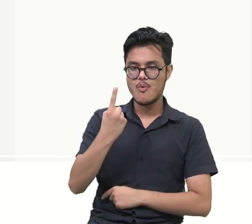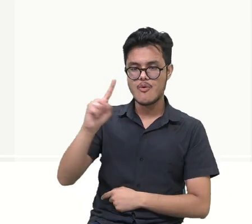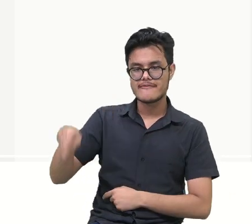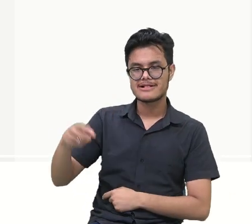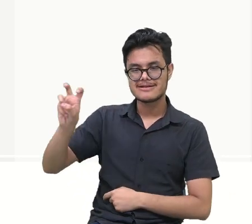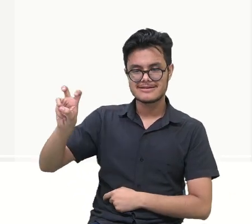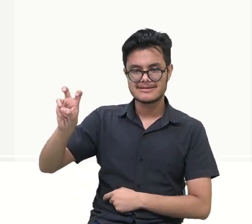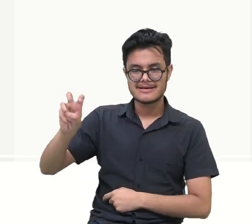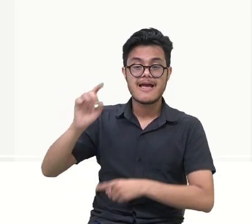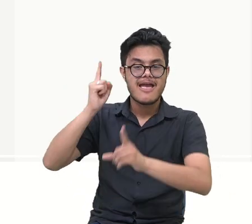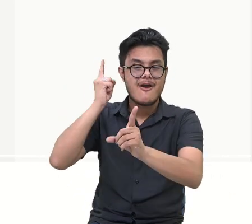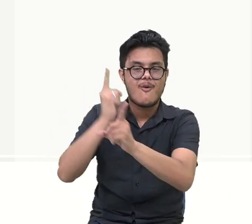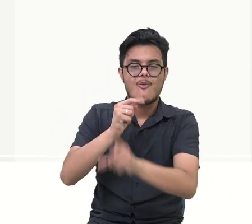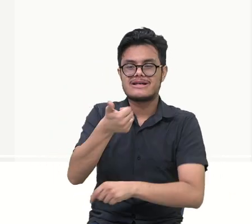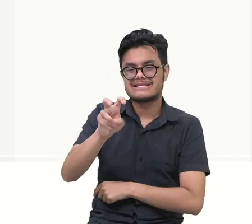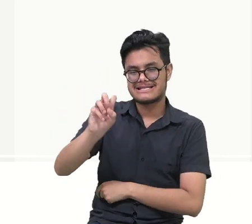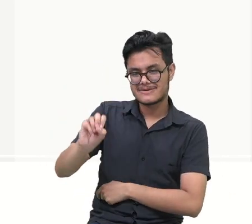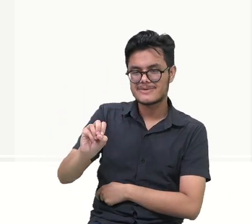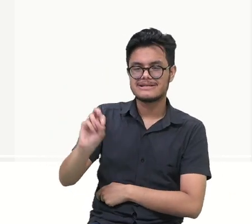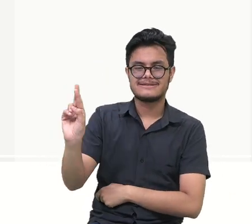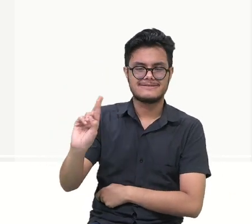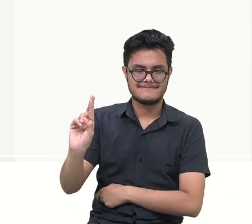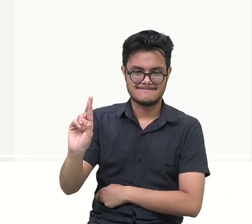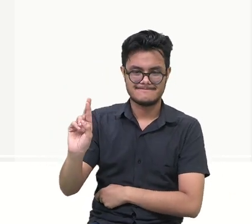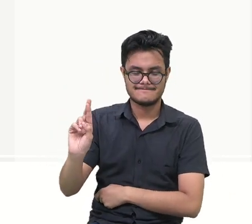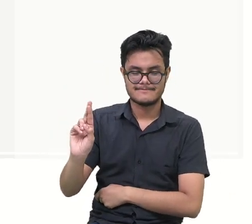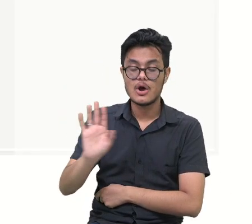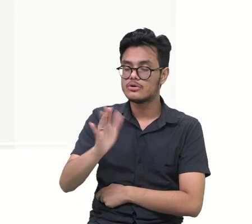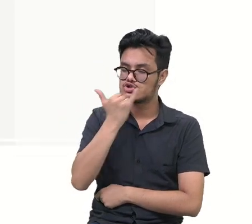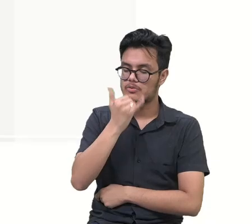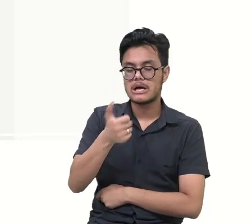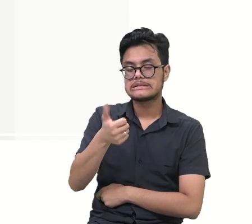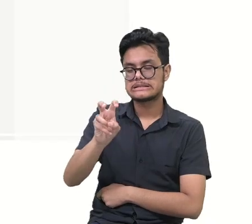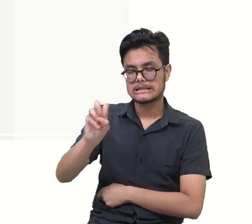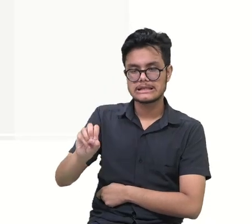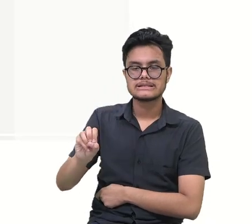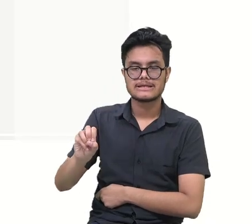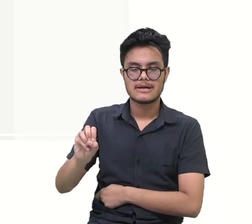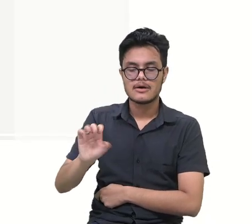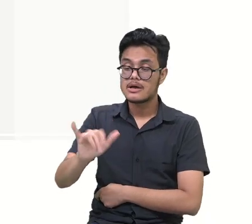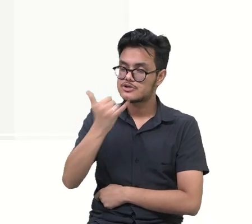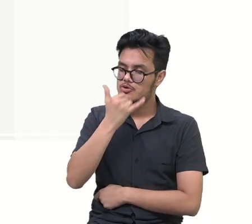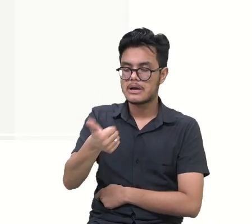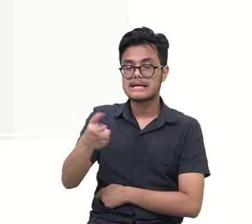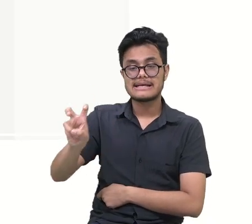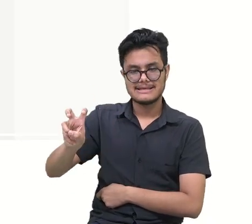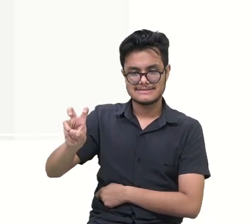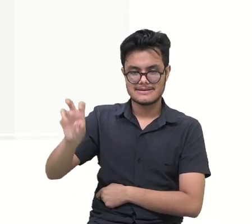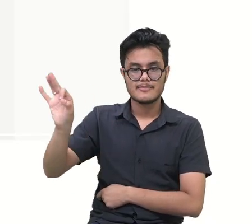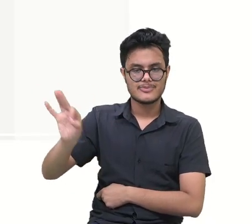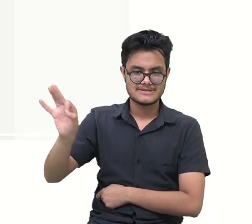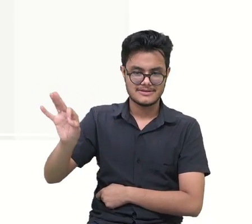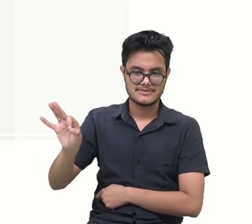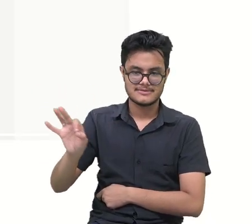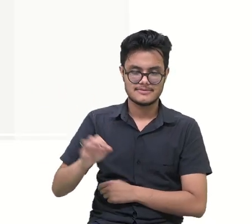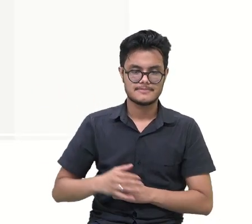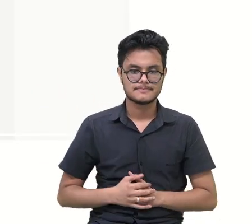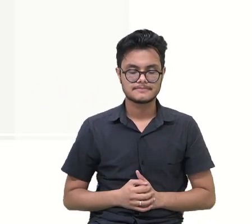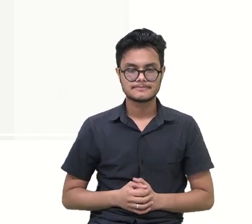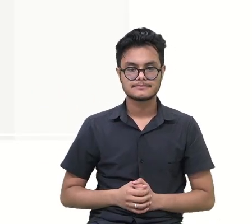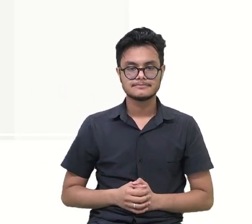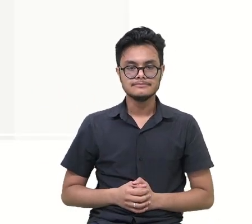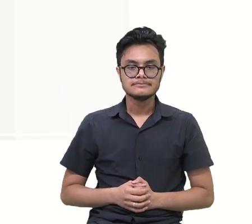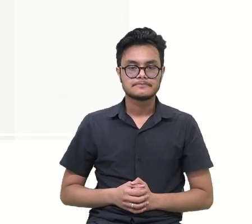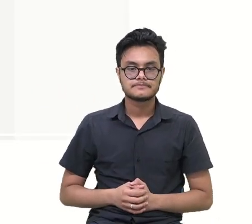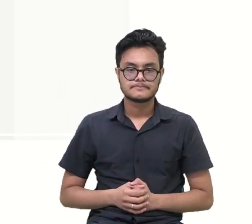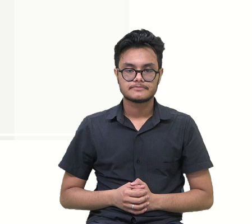por 1,5, você vai chegar justamente nos 15. Ó, nas